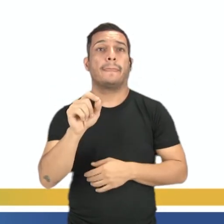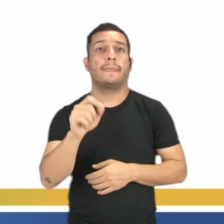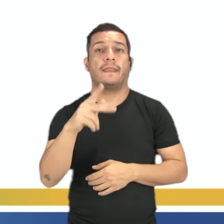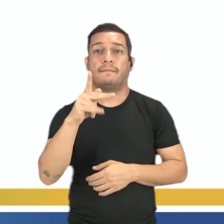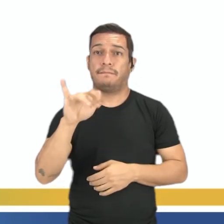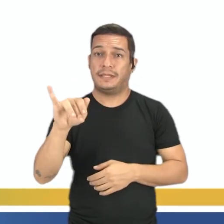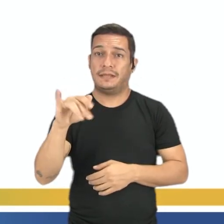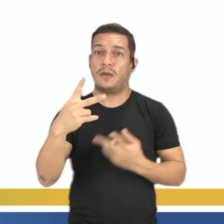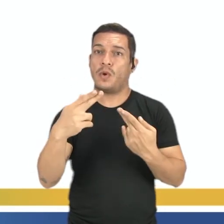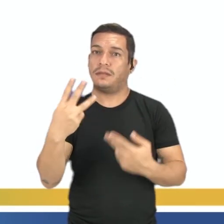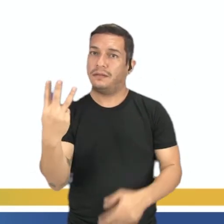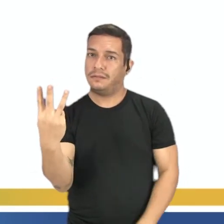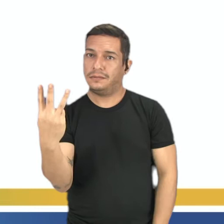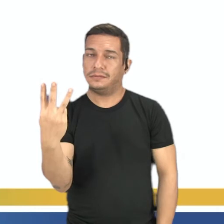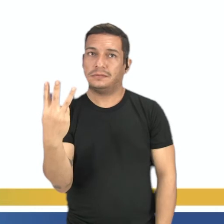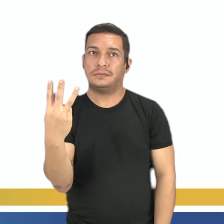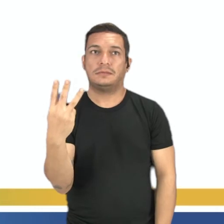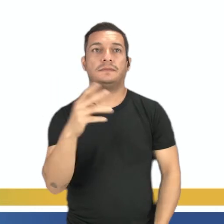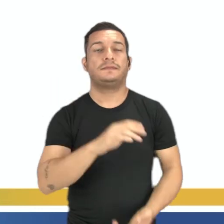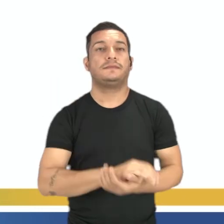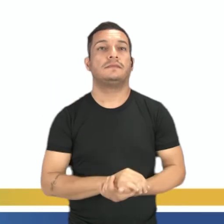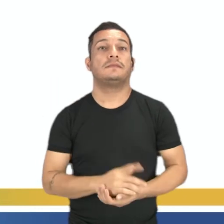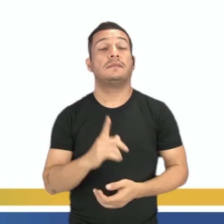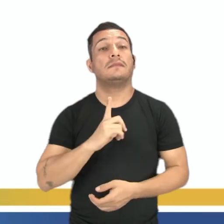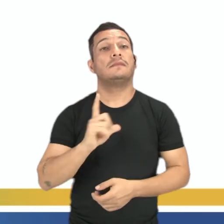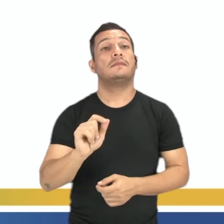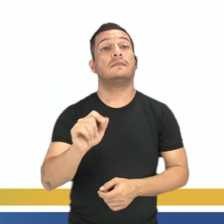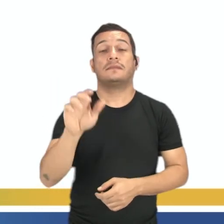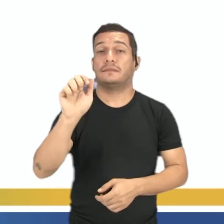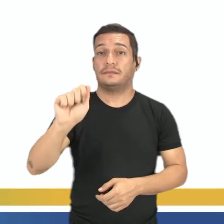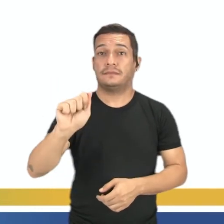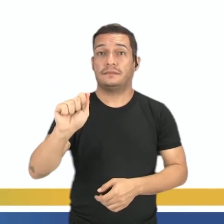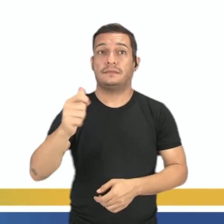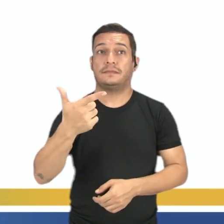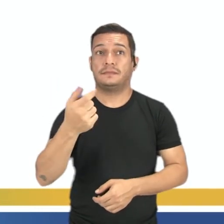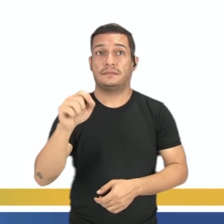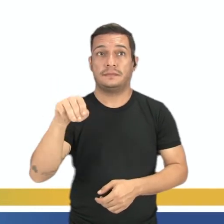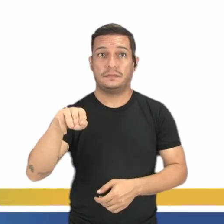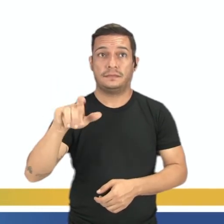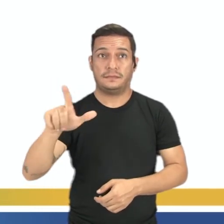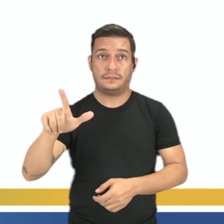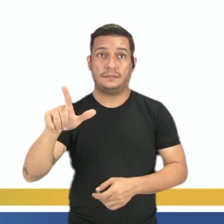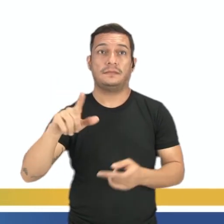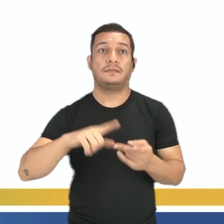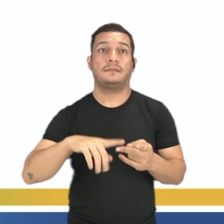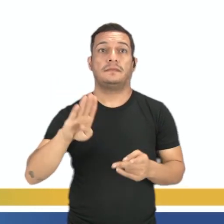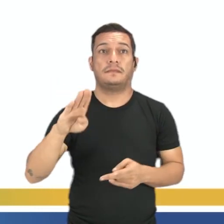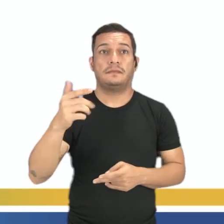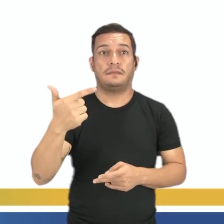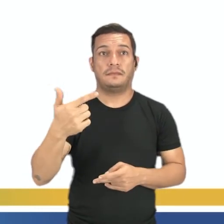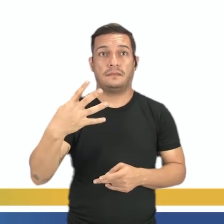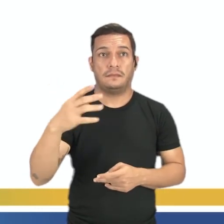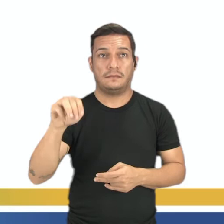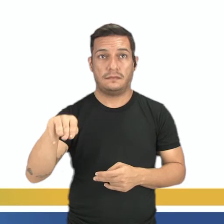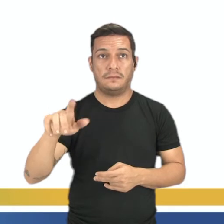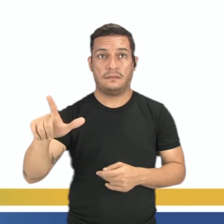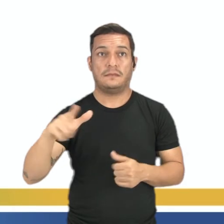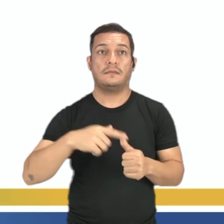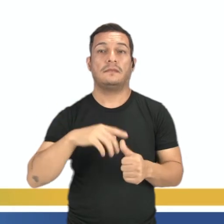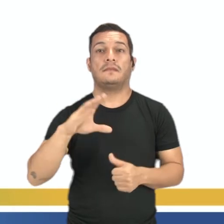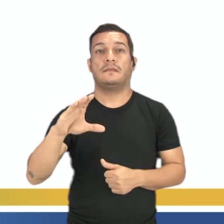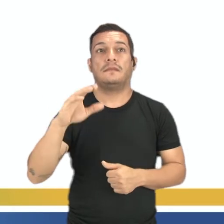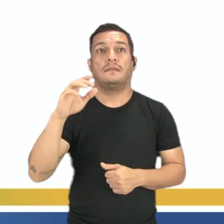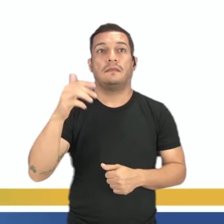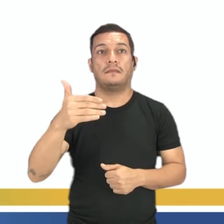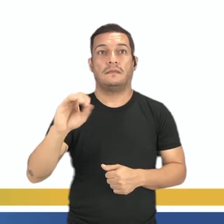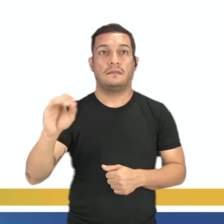o π igual a 3. Nós temos aqui a letra A, 20 milímetros, letra B, 24 milímetros,